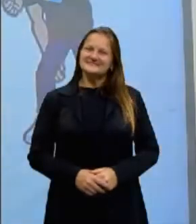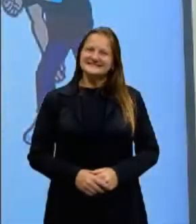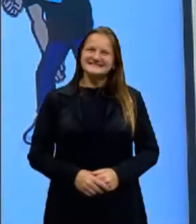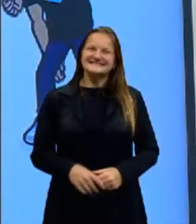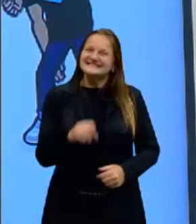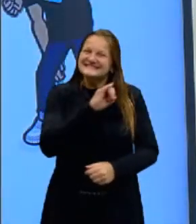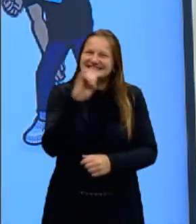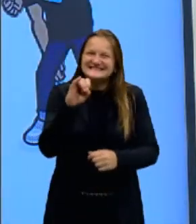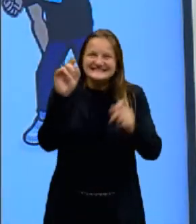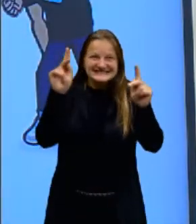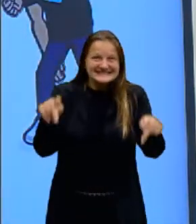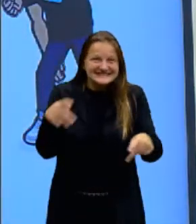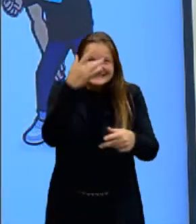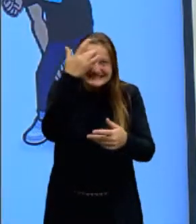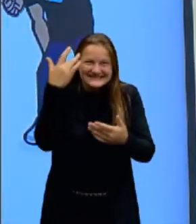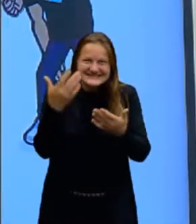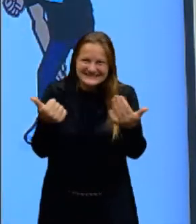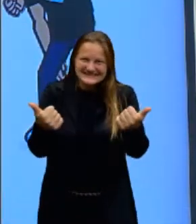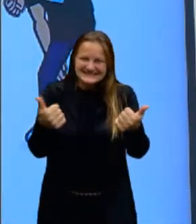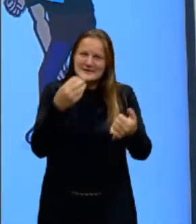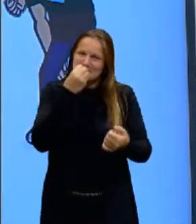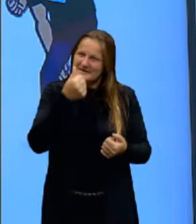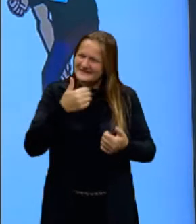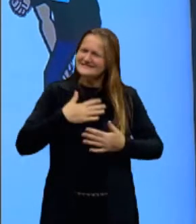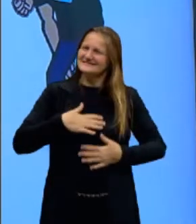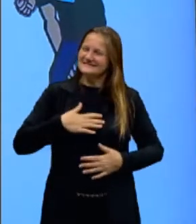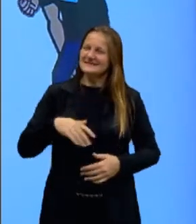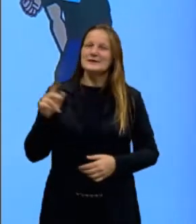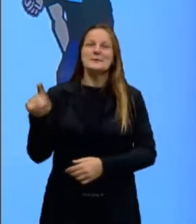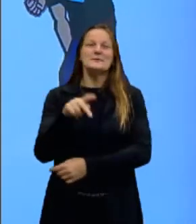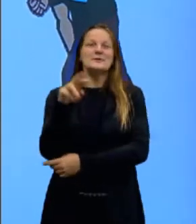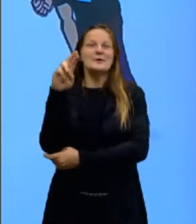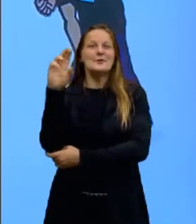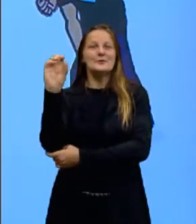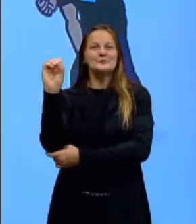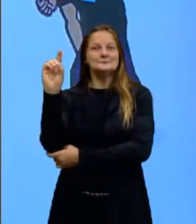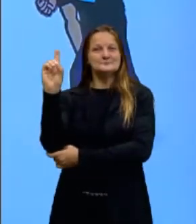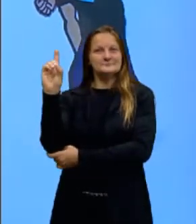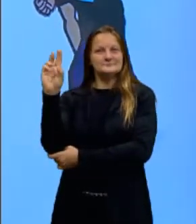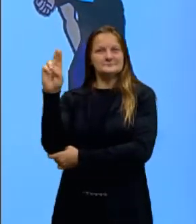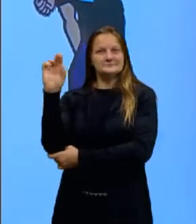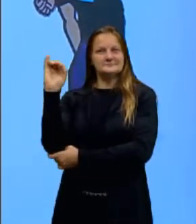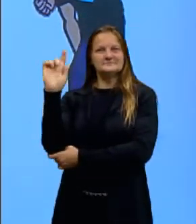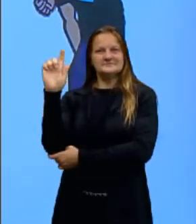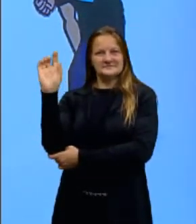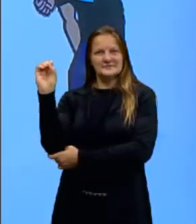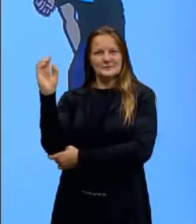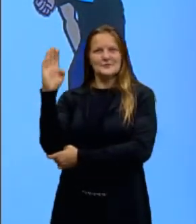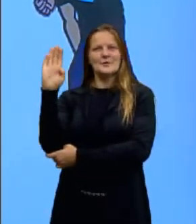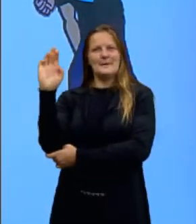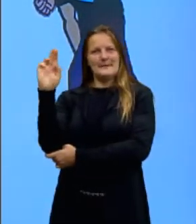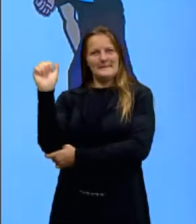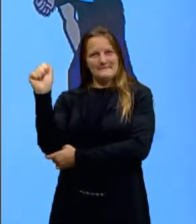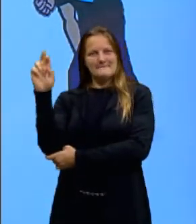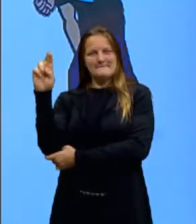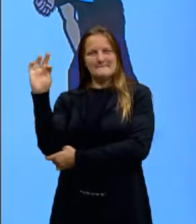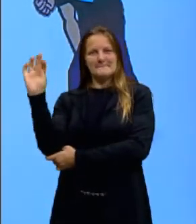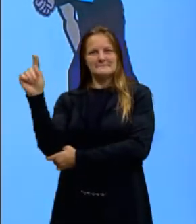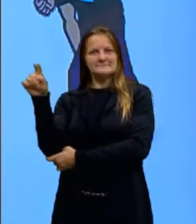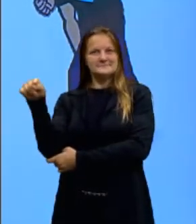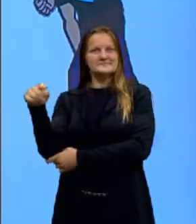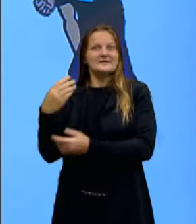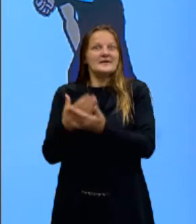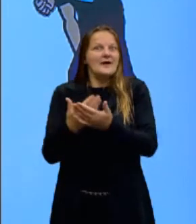Oi e aí galerinha beleza Tudo tranquilo quem fala Professor Rodrigo partes que a gente vai para mais uma aula do